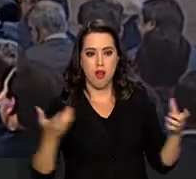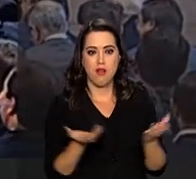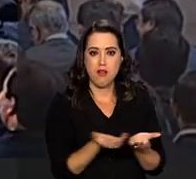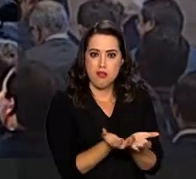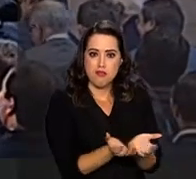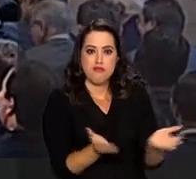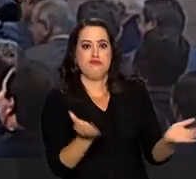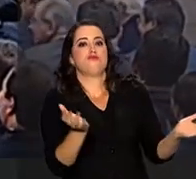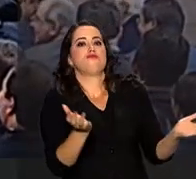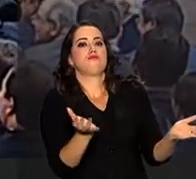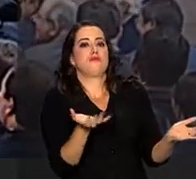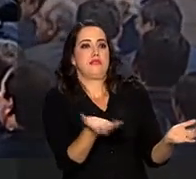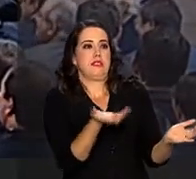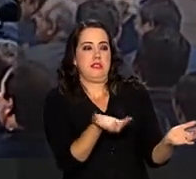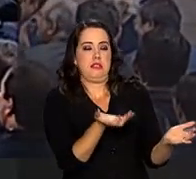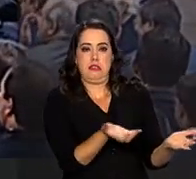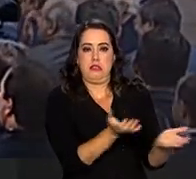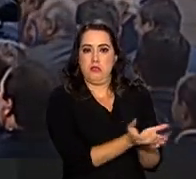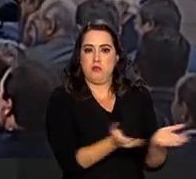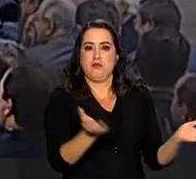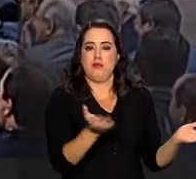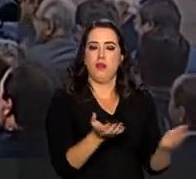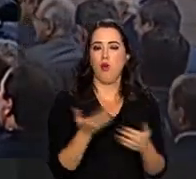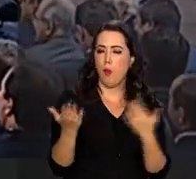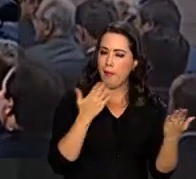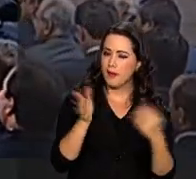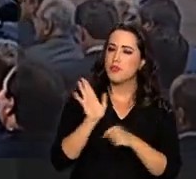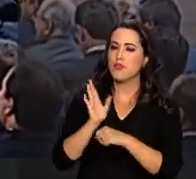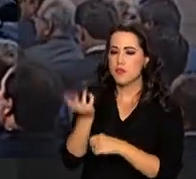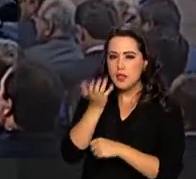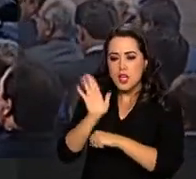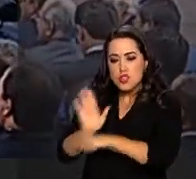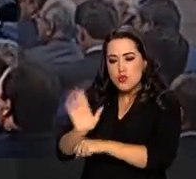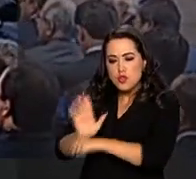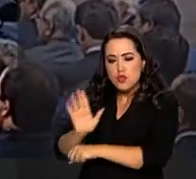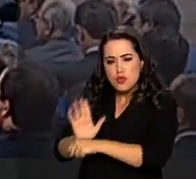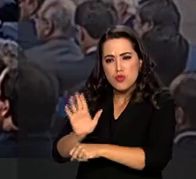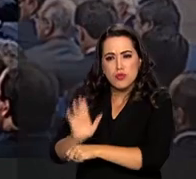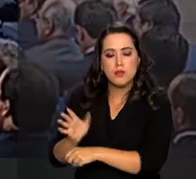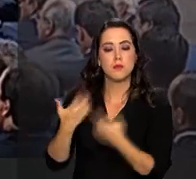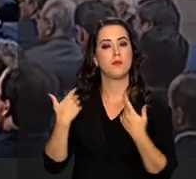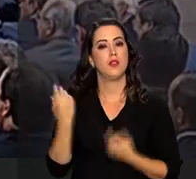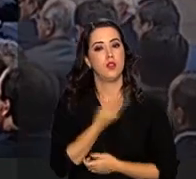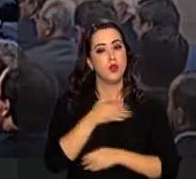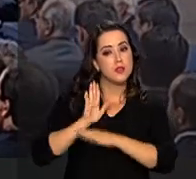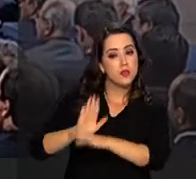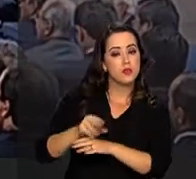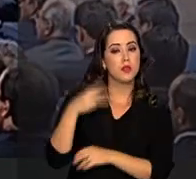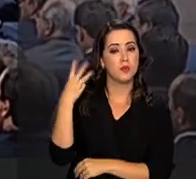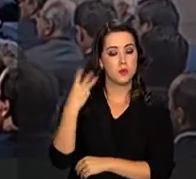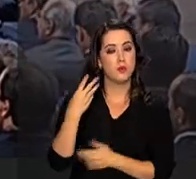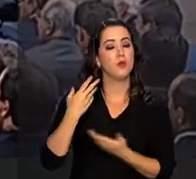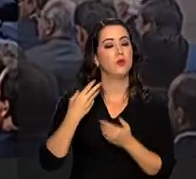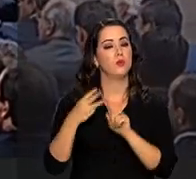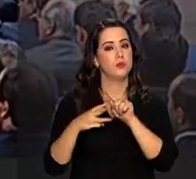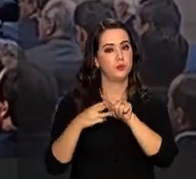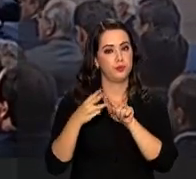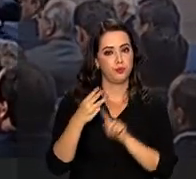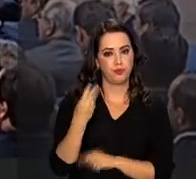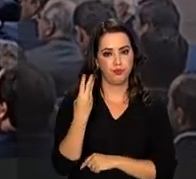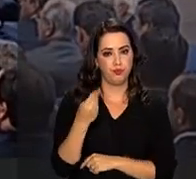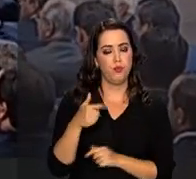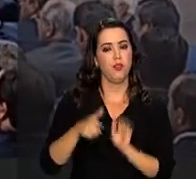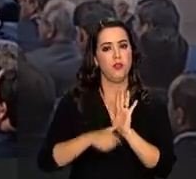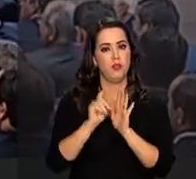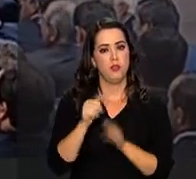Interessante que nós conseguimos preenchê-lo, especialmente com essas 3 colheradas que nós demos no dia de hoje. Se eram 11, 7